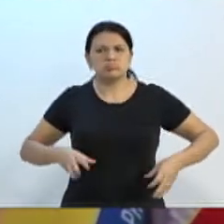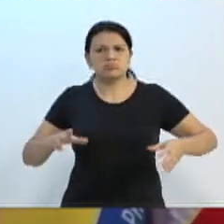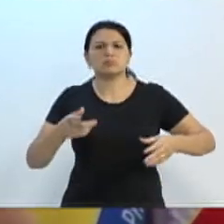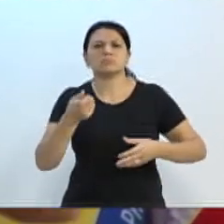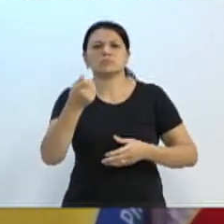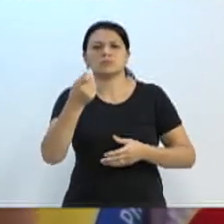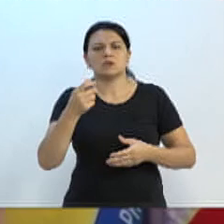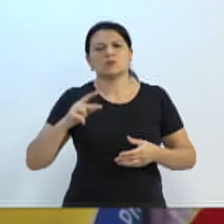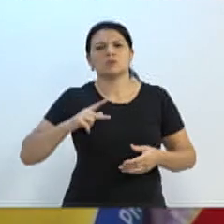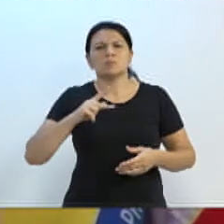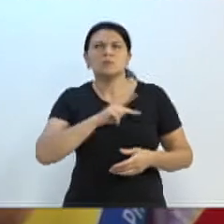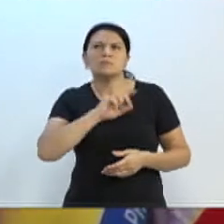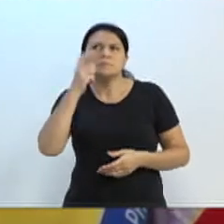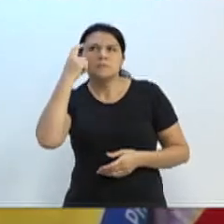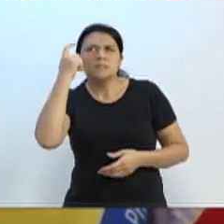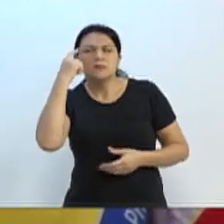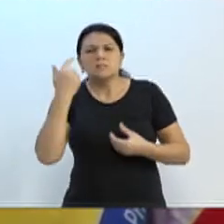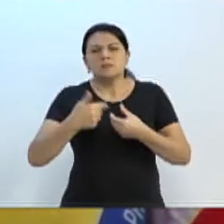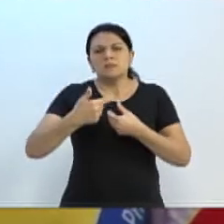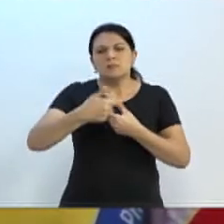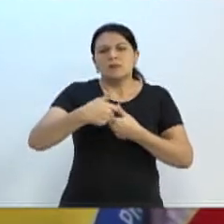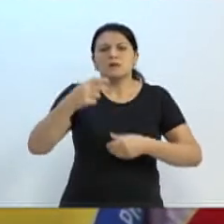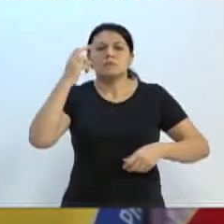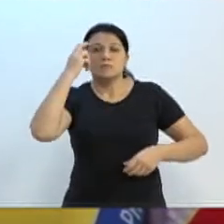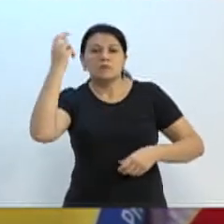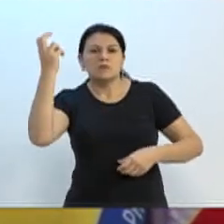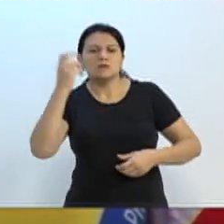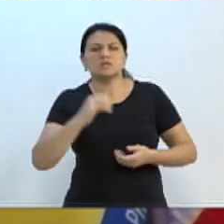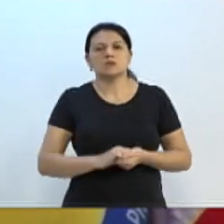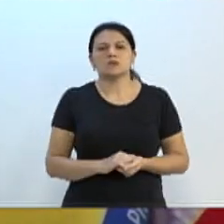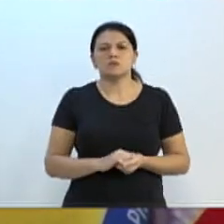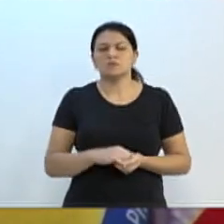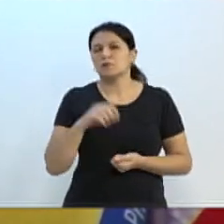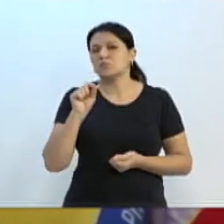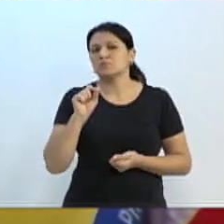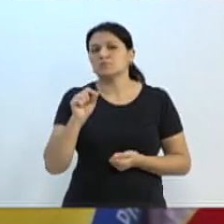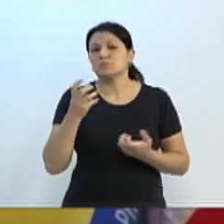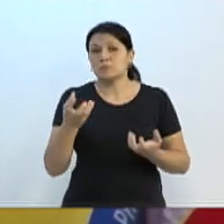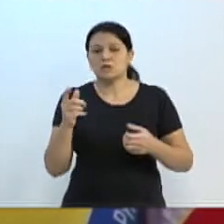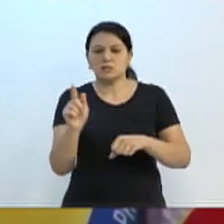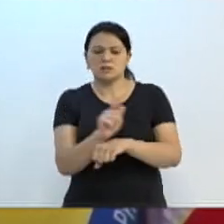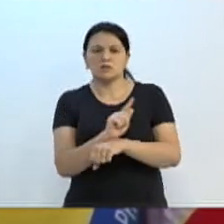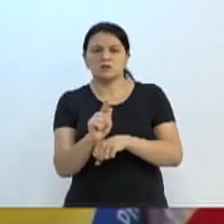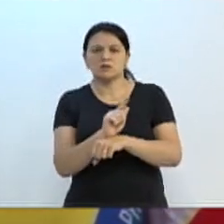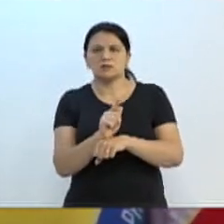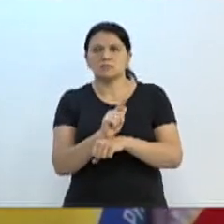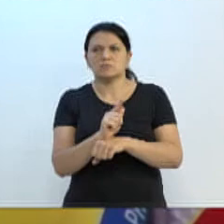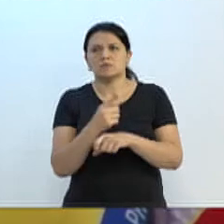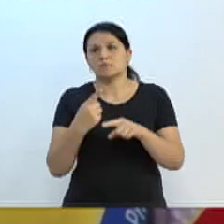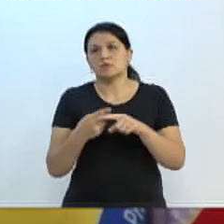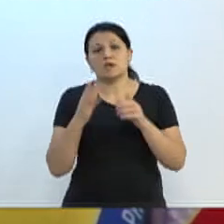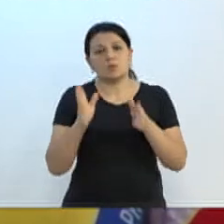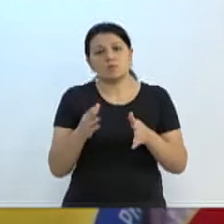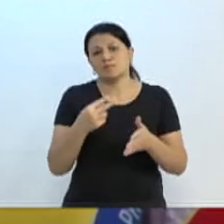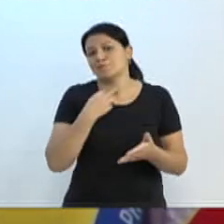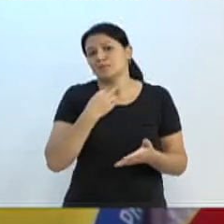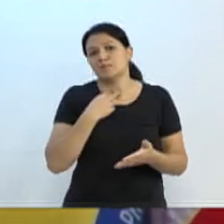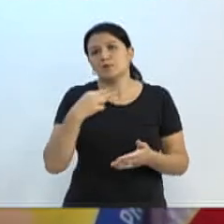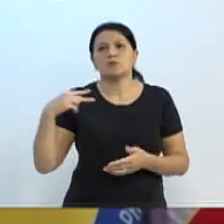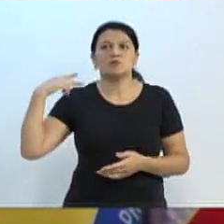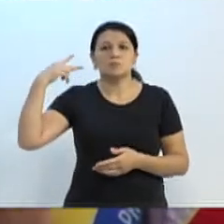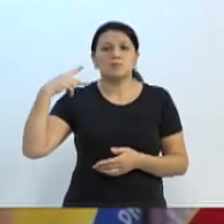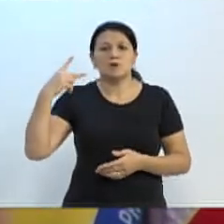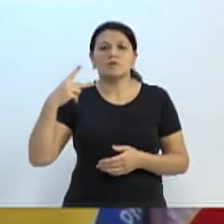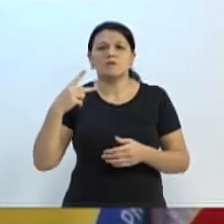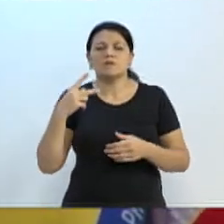a cidade de uma forma inteligente, com soluções modernas, é o que se procura, na verdade, em uma gestão, já que hoje em dia não dá mais para fazer a política feijão com